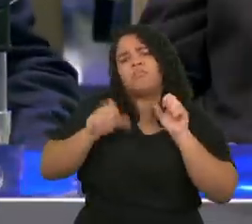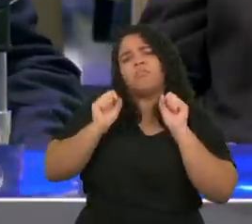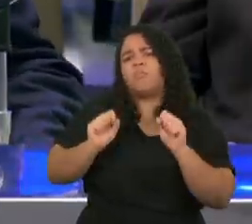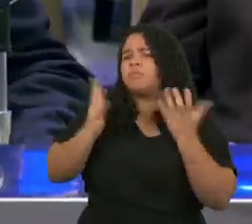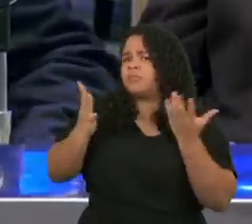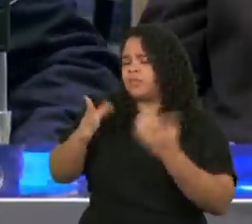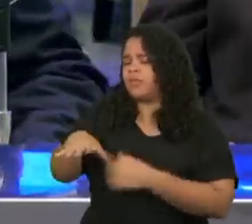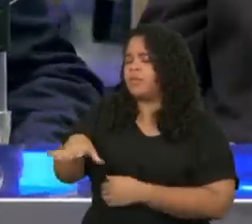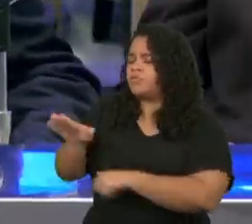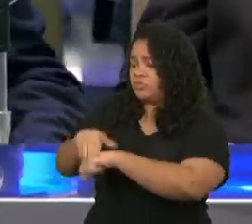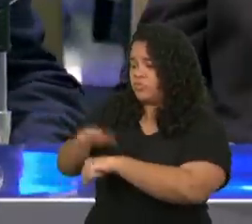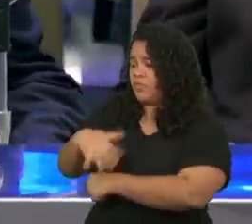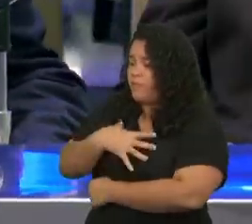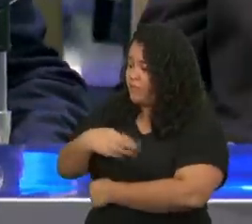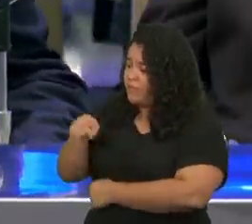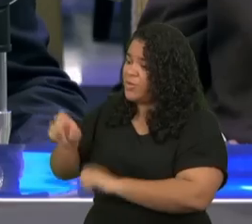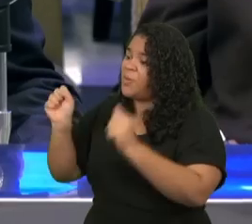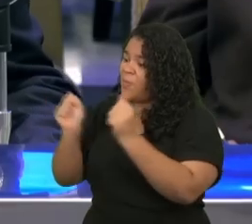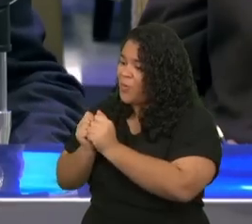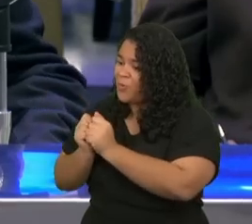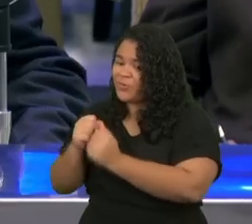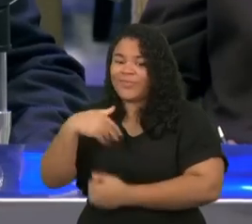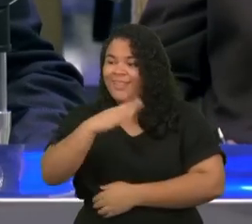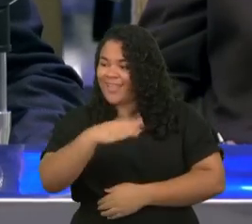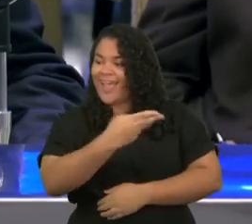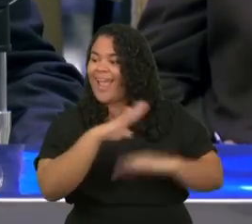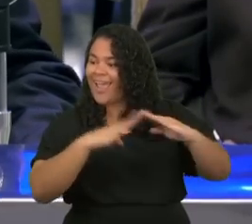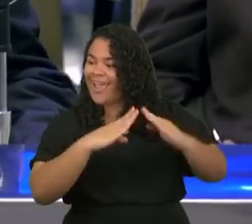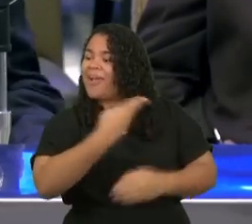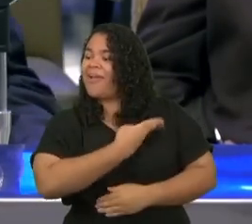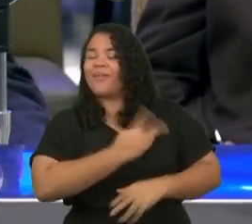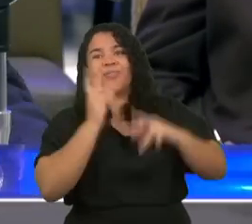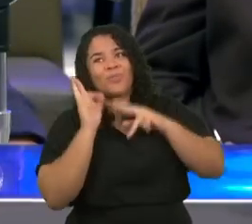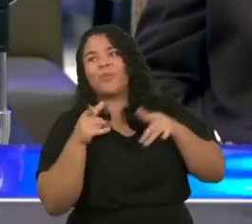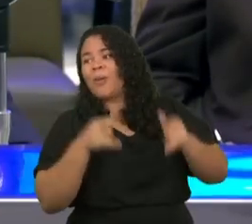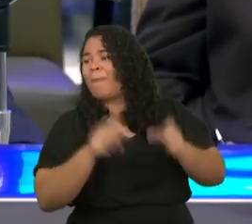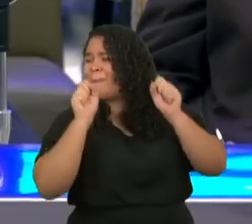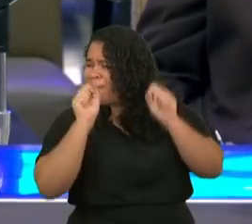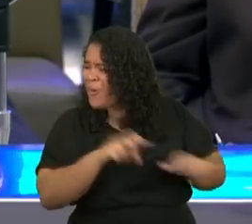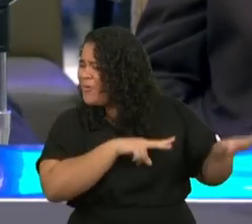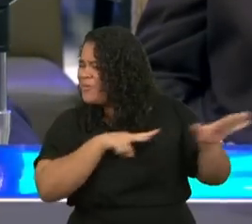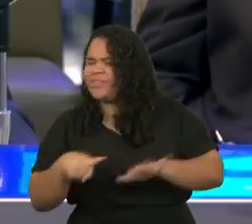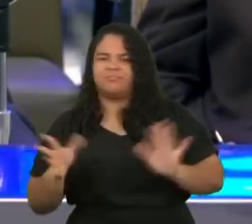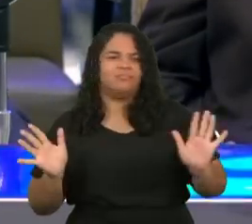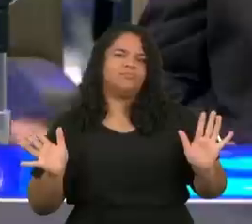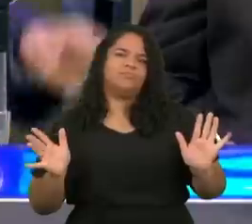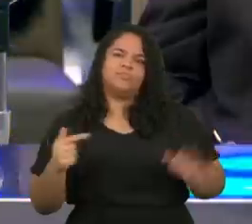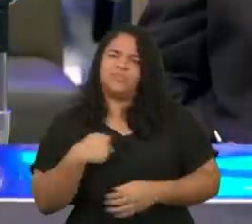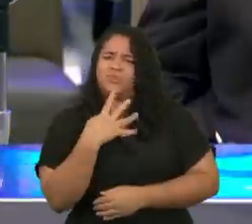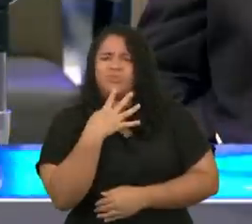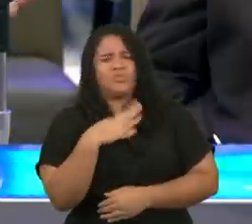coisas imorais com as sobrinhas ou com os filhos eu não sei eu não conheço eu